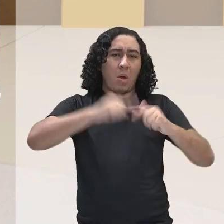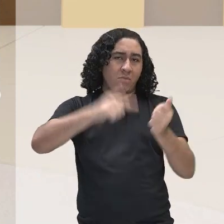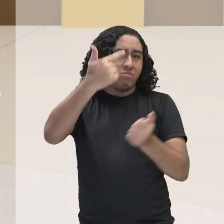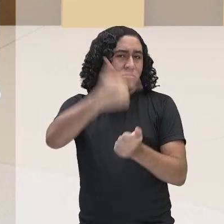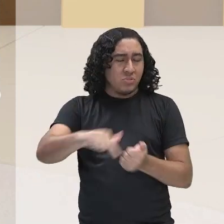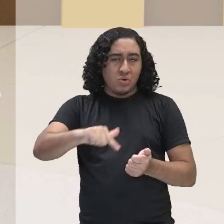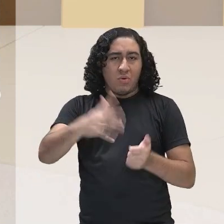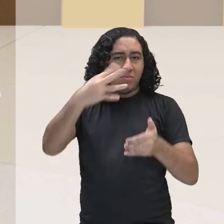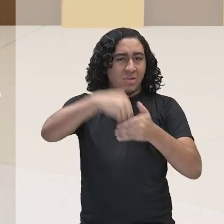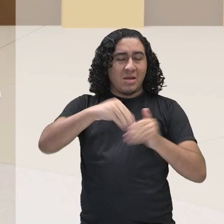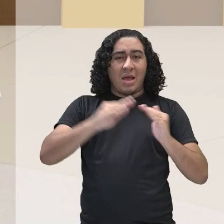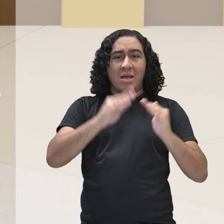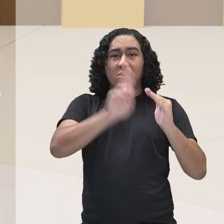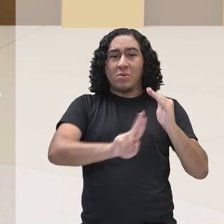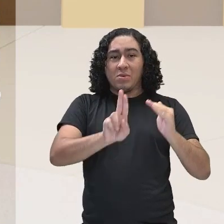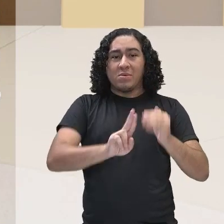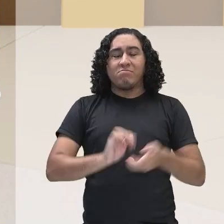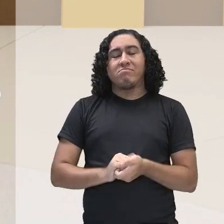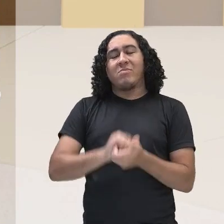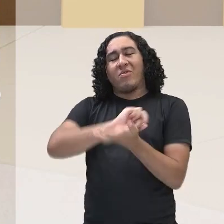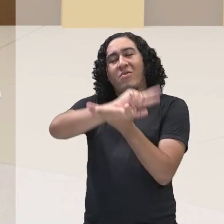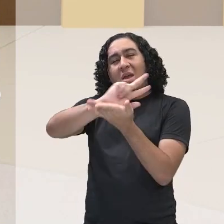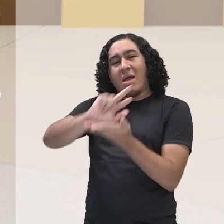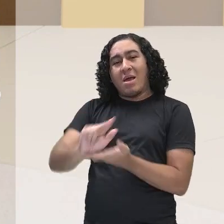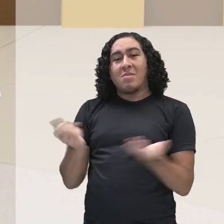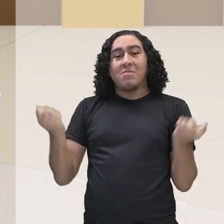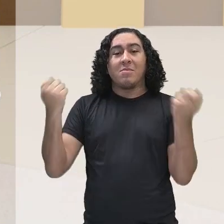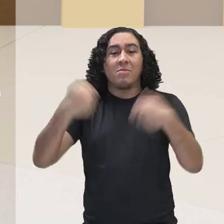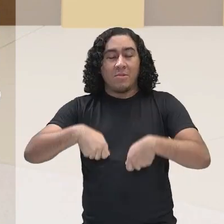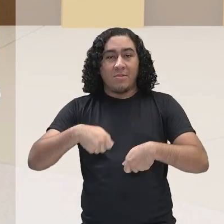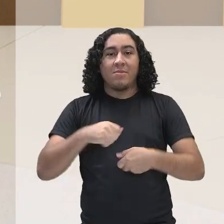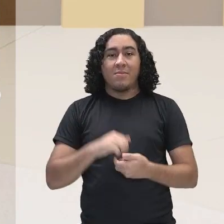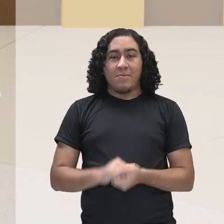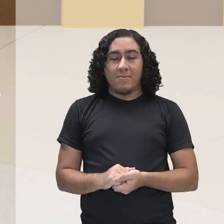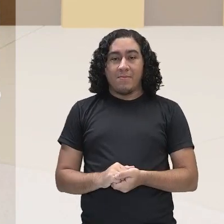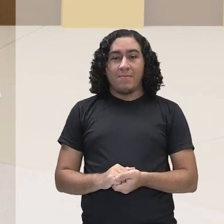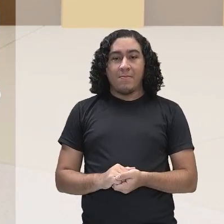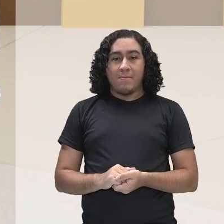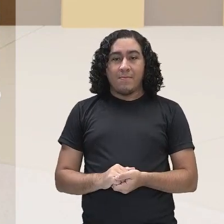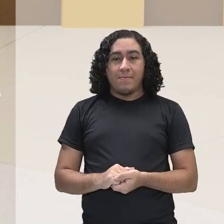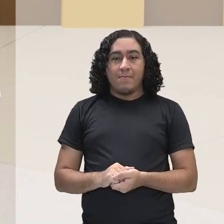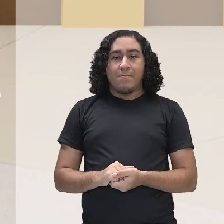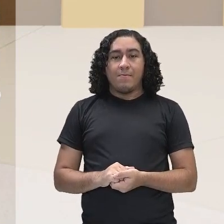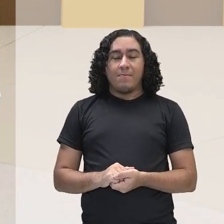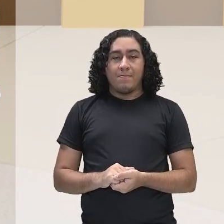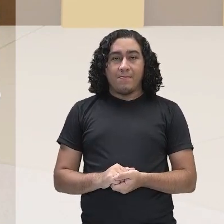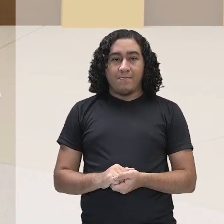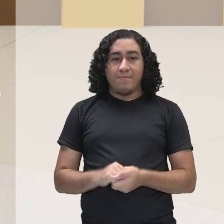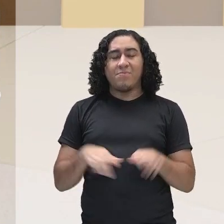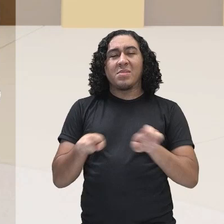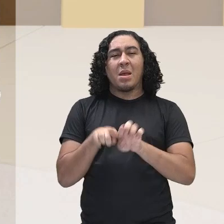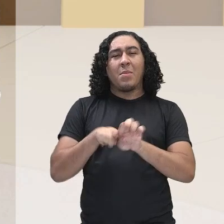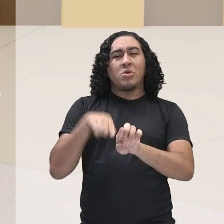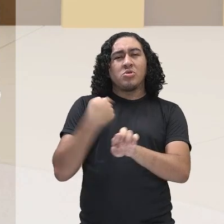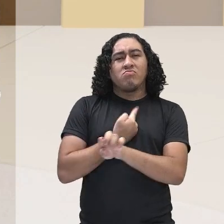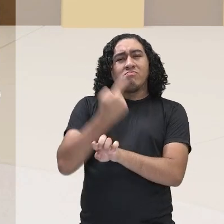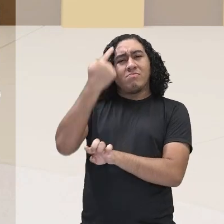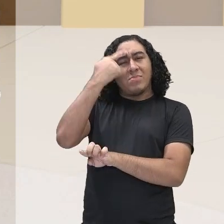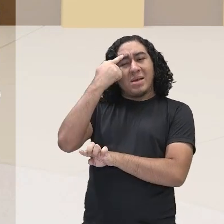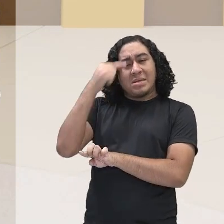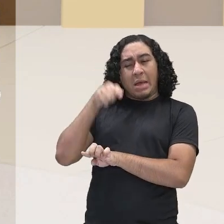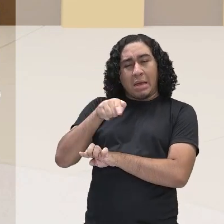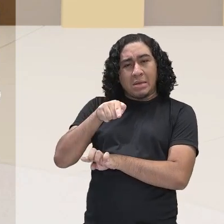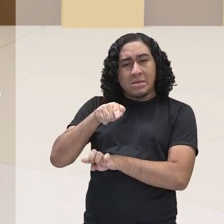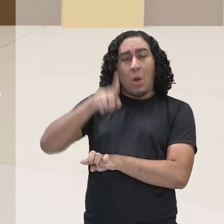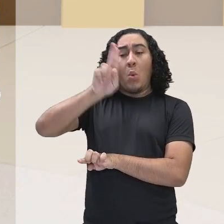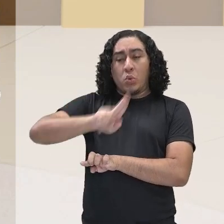São milhares de possibilidades voltadas para a reciclagem. Fora que, quando a gente pensa nessa ideia da reciclagem, a gente